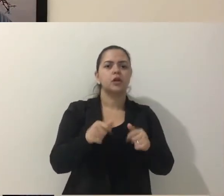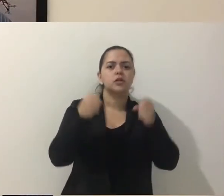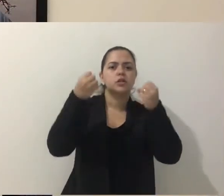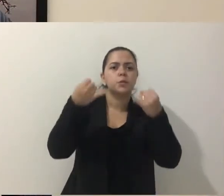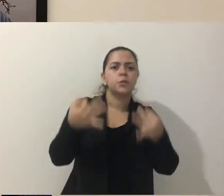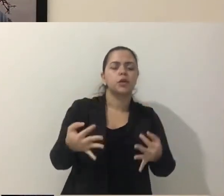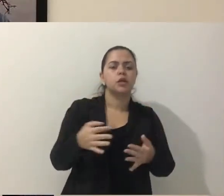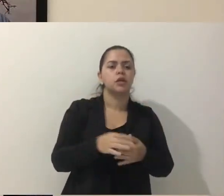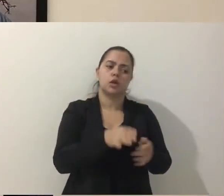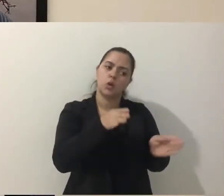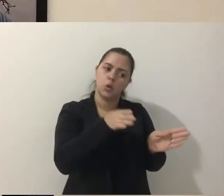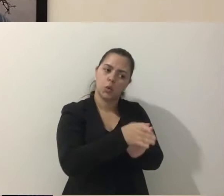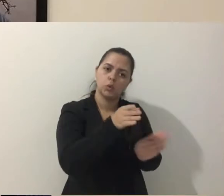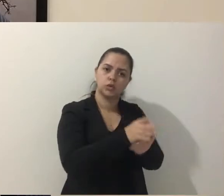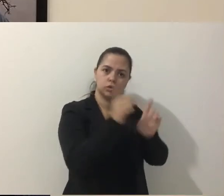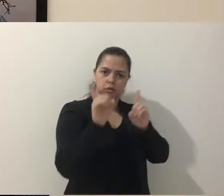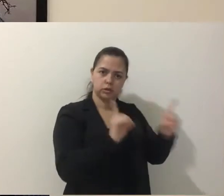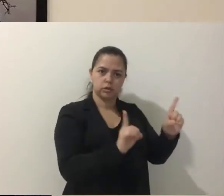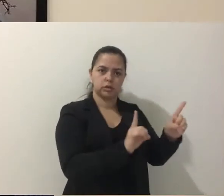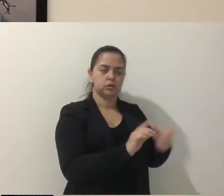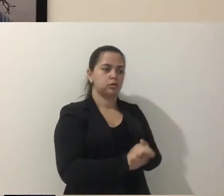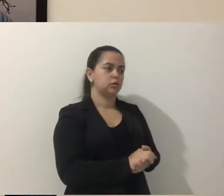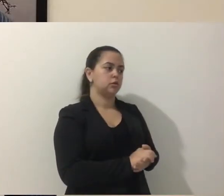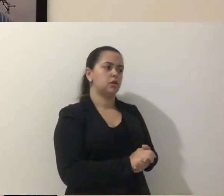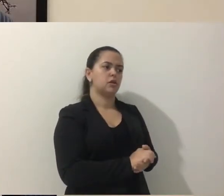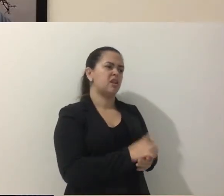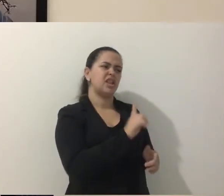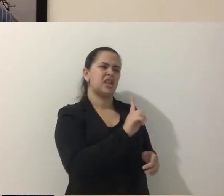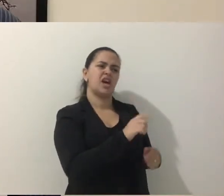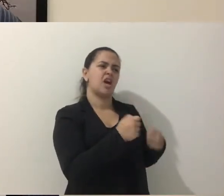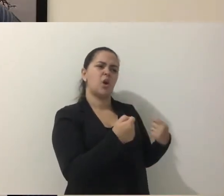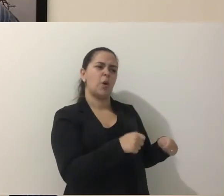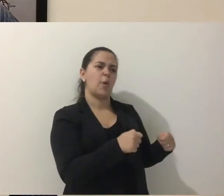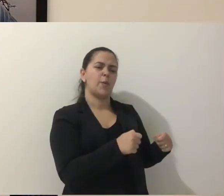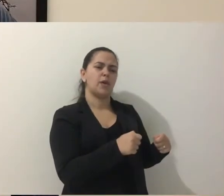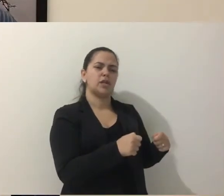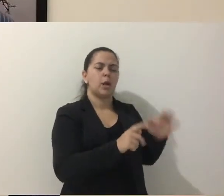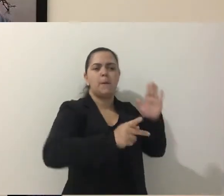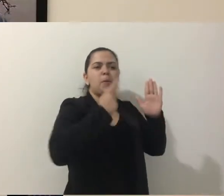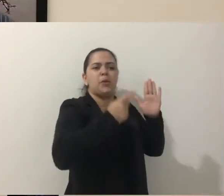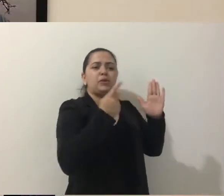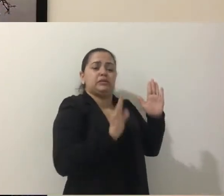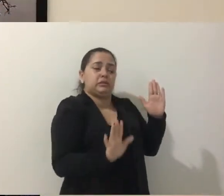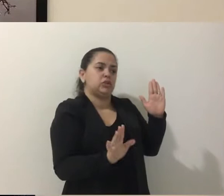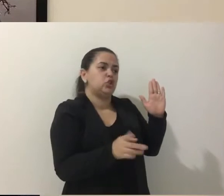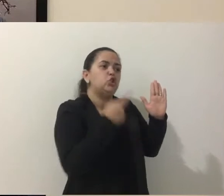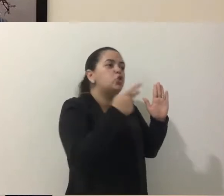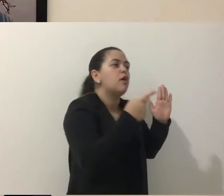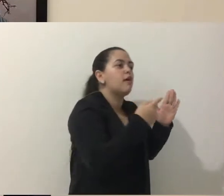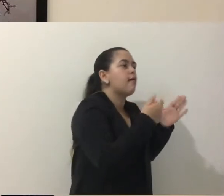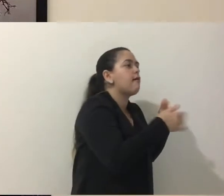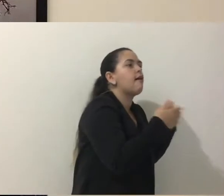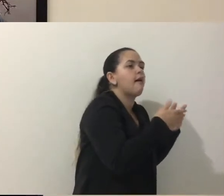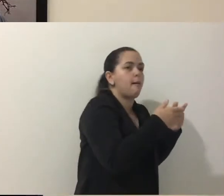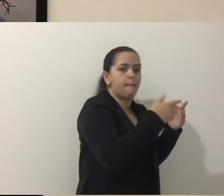discípulos. Nada de juramento, porque o juramento, eles poderiam, dependendo por quem eles jurassem, eles poderiam ser desobrigados